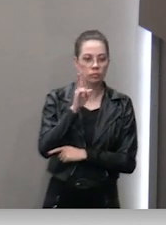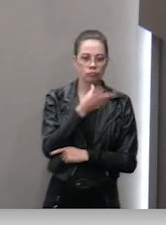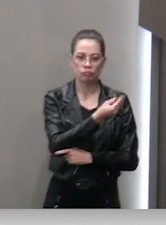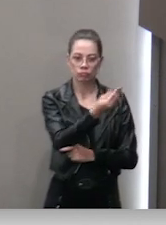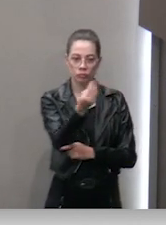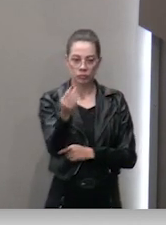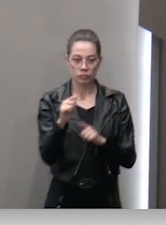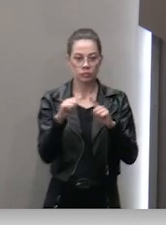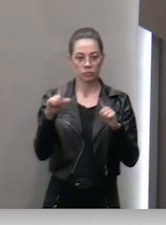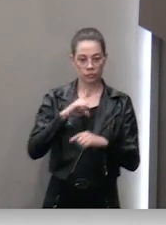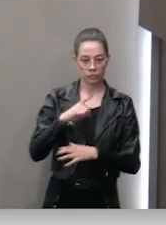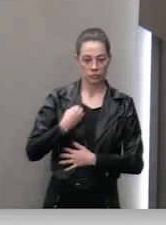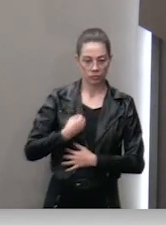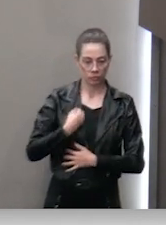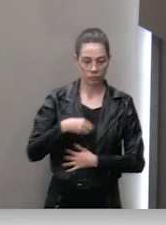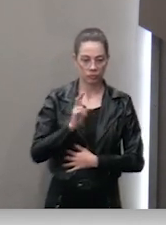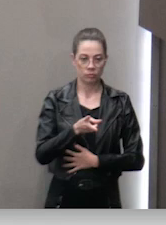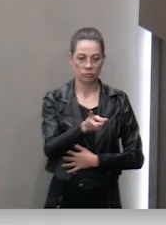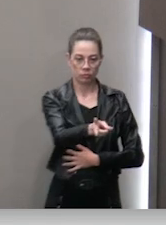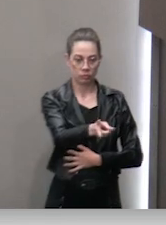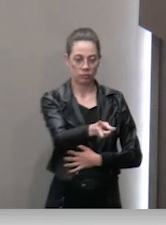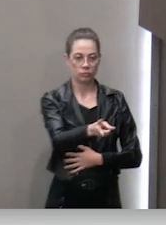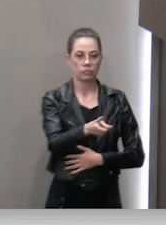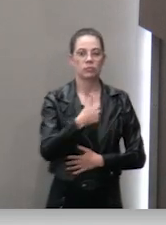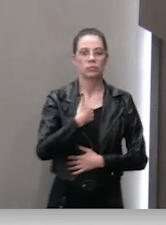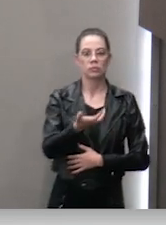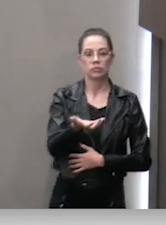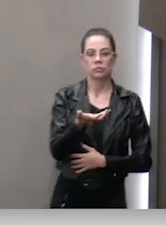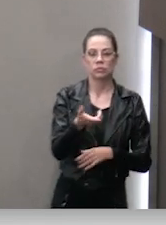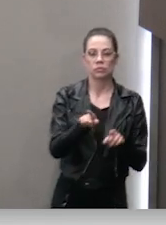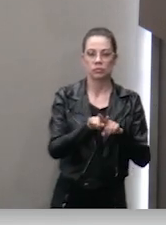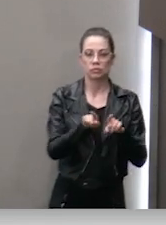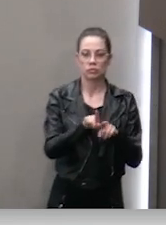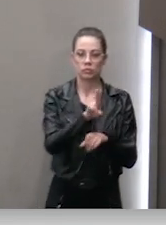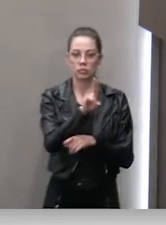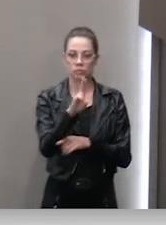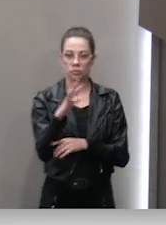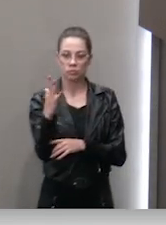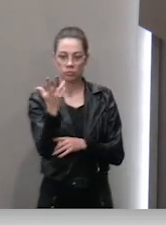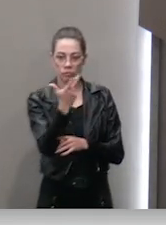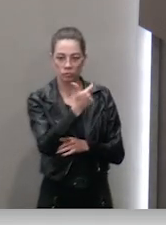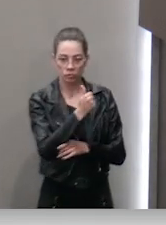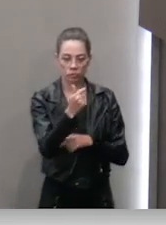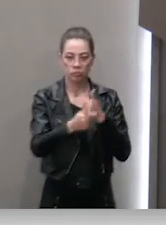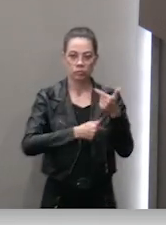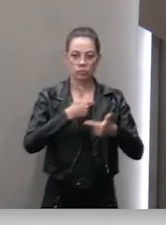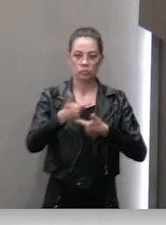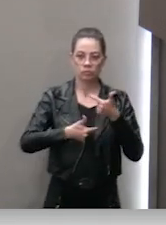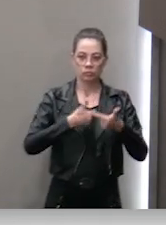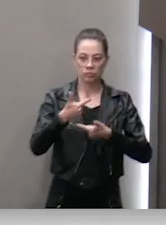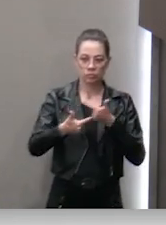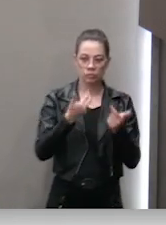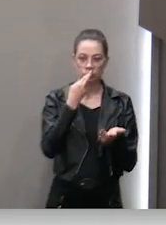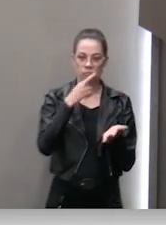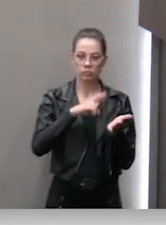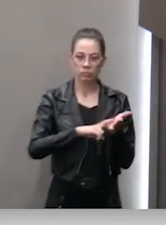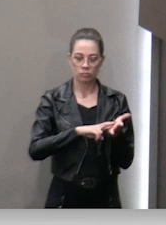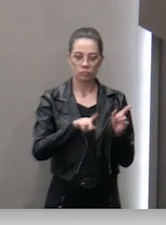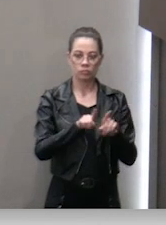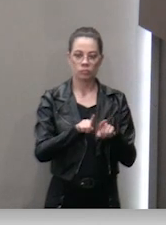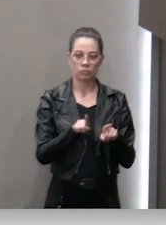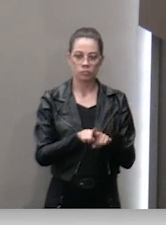muitos, mas lá estava ele. E eu quero, em nome de todos os servidores, registrar